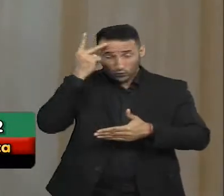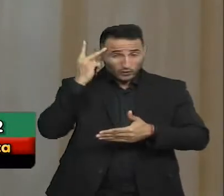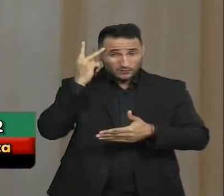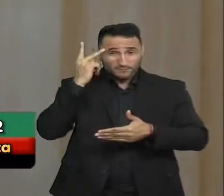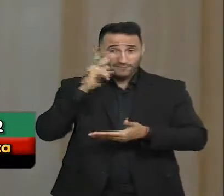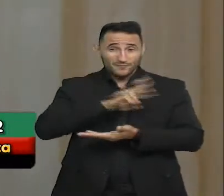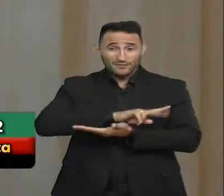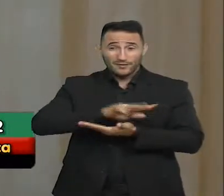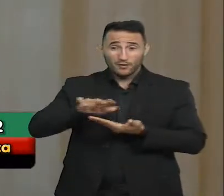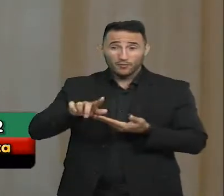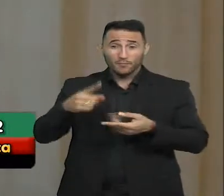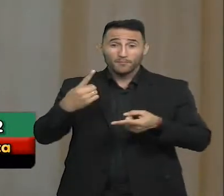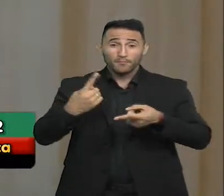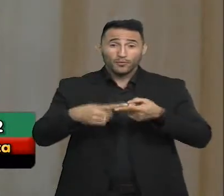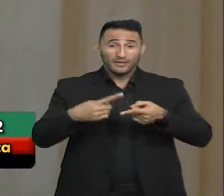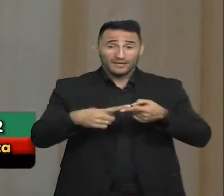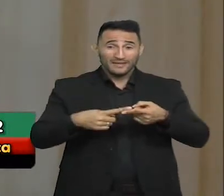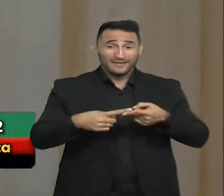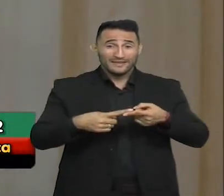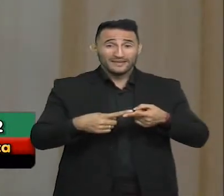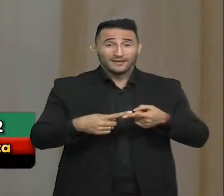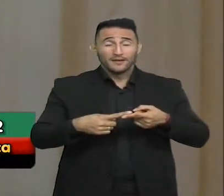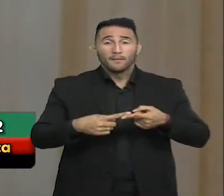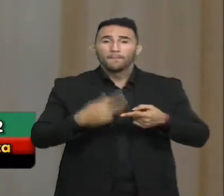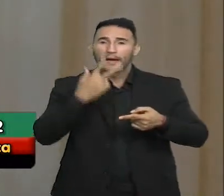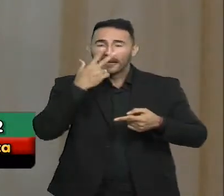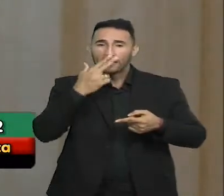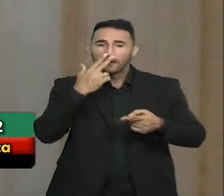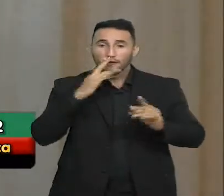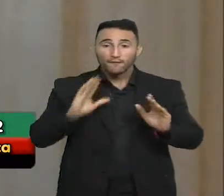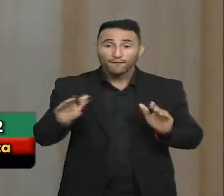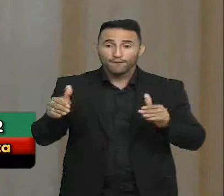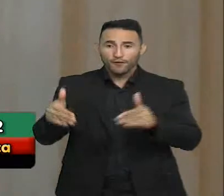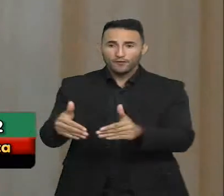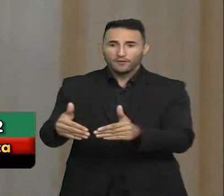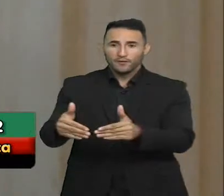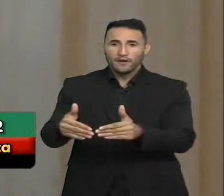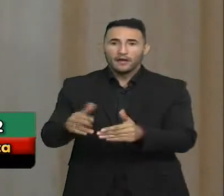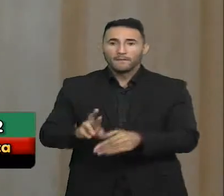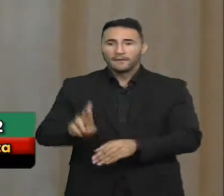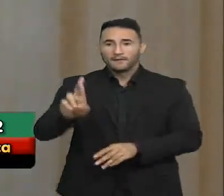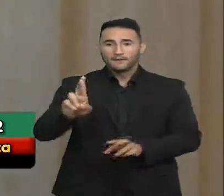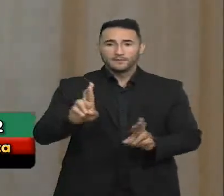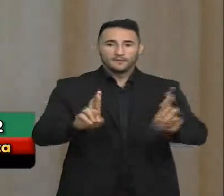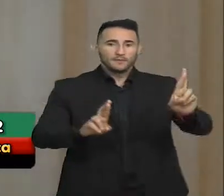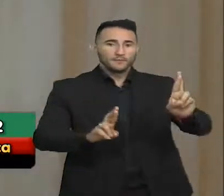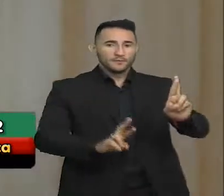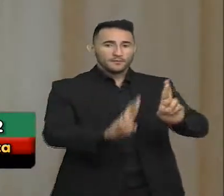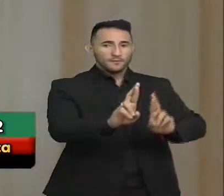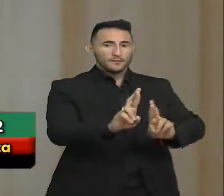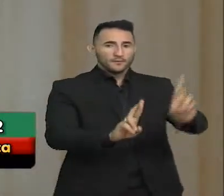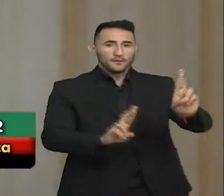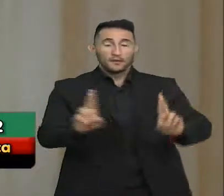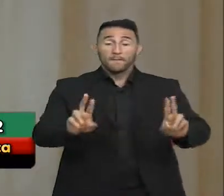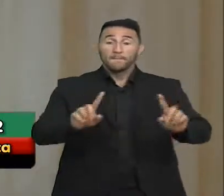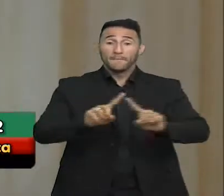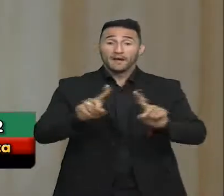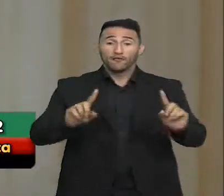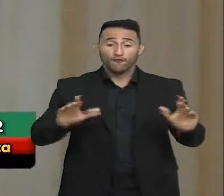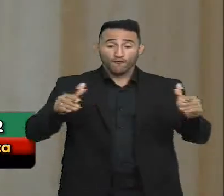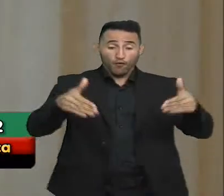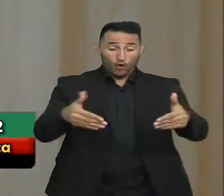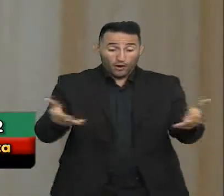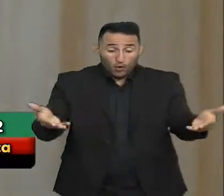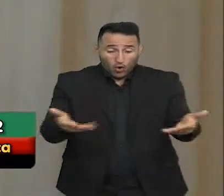cristaliza. Tá? Você cristaliza. Então, tem o representante disso, representante daquilo, coisa que o nosso fórum nunca